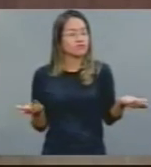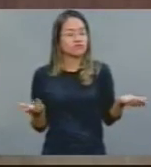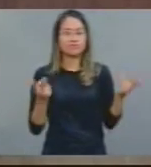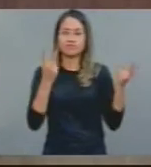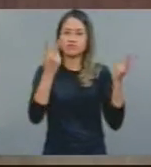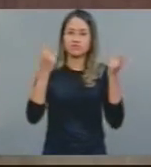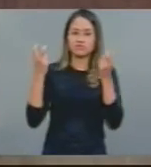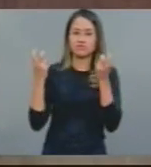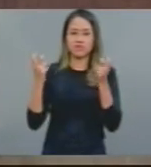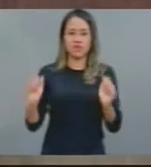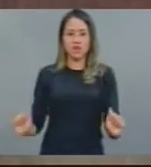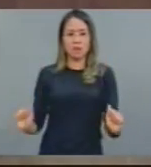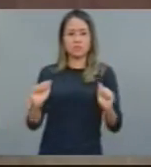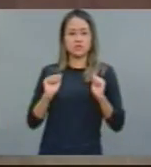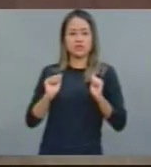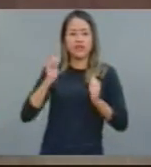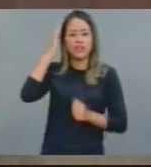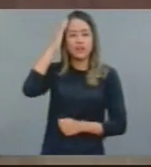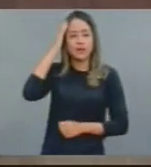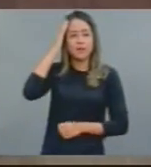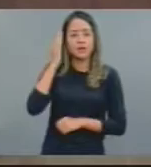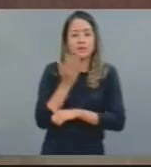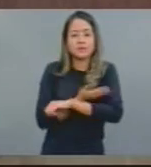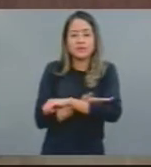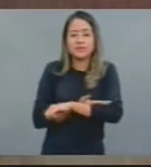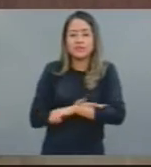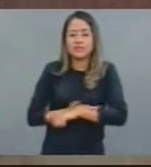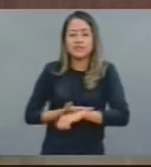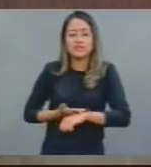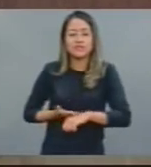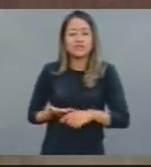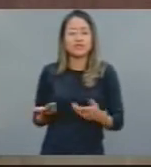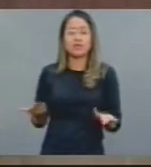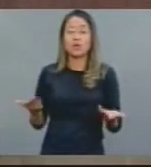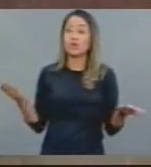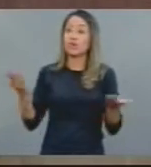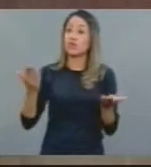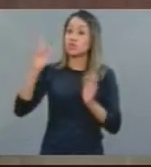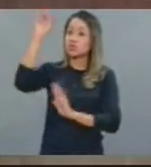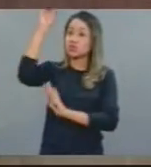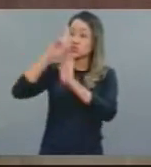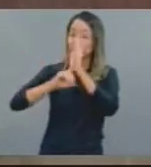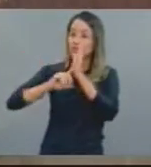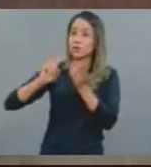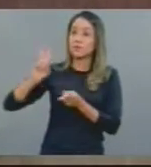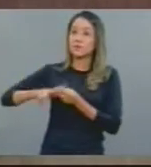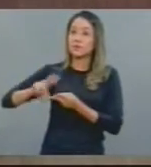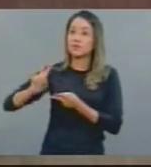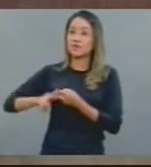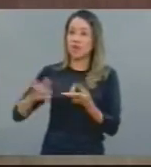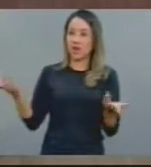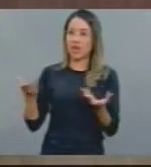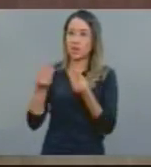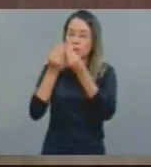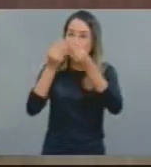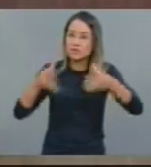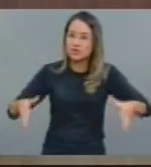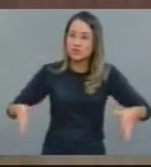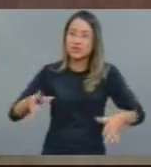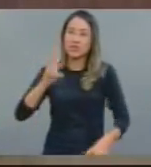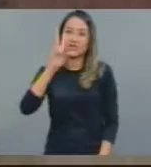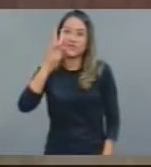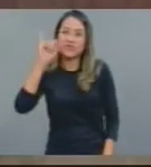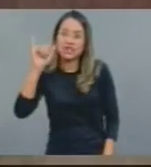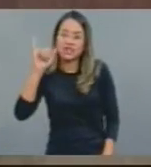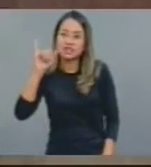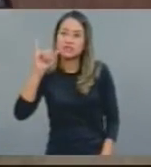seus cabelos brancos, que estão tendo hoje o seu direito à pensão, inclusive, atacado, vocês